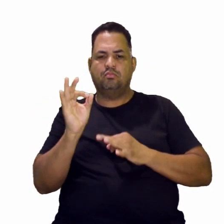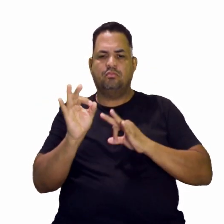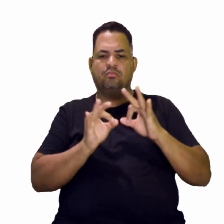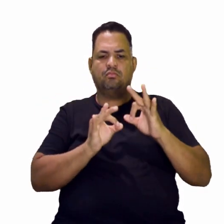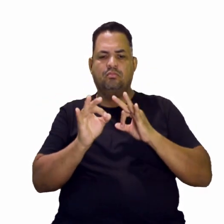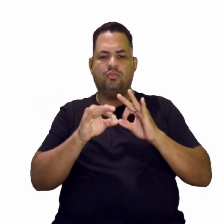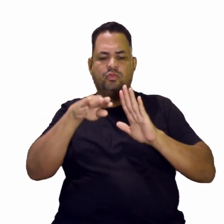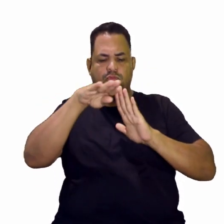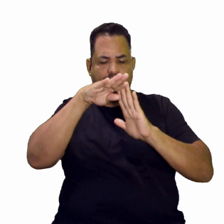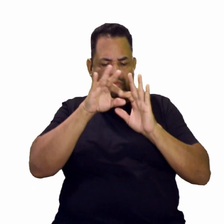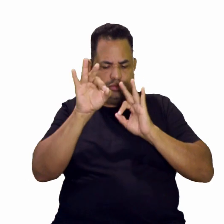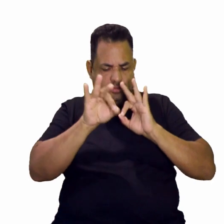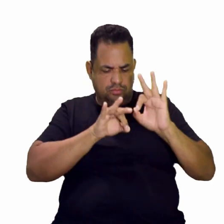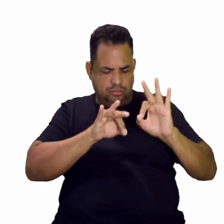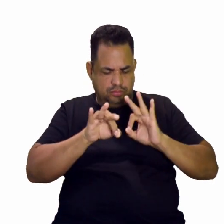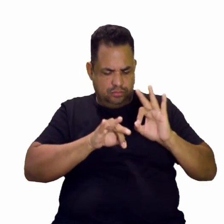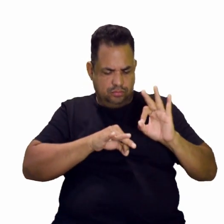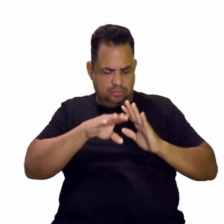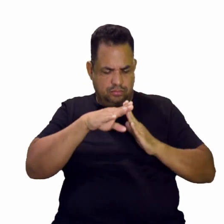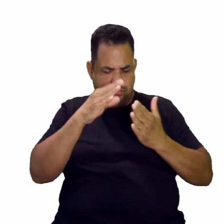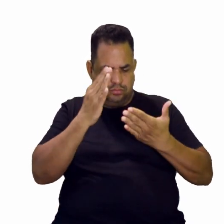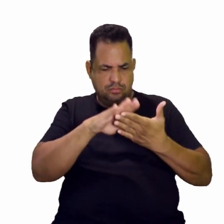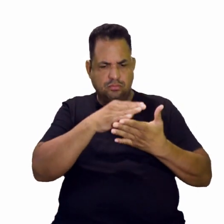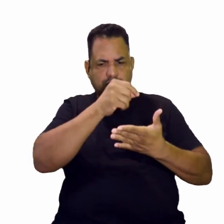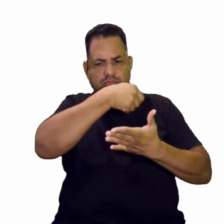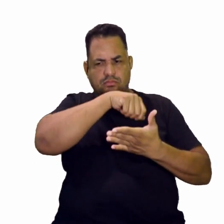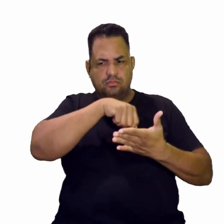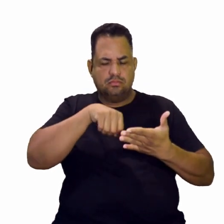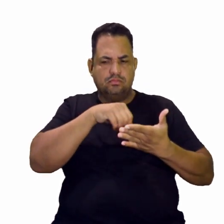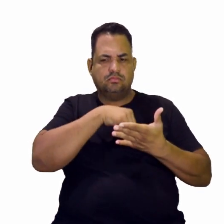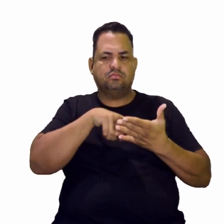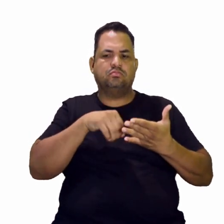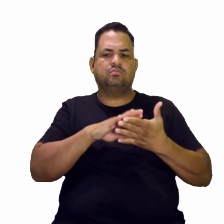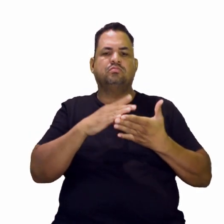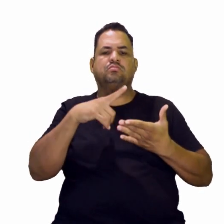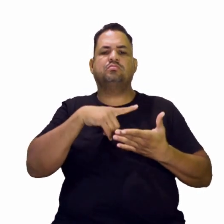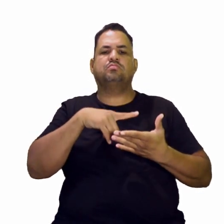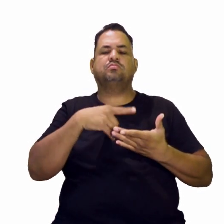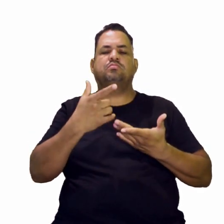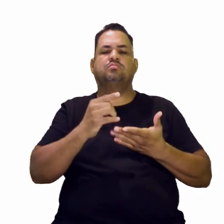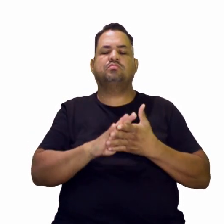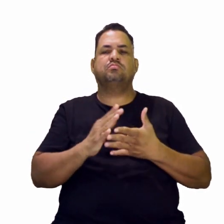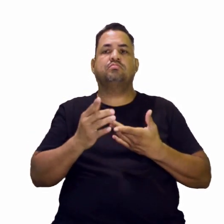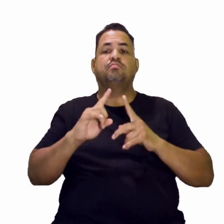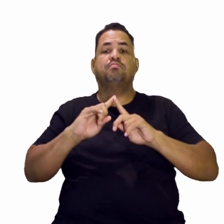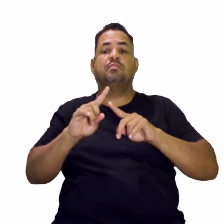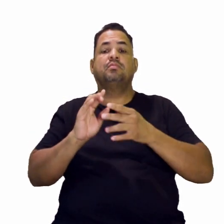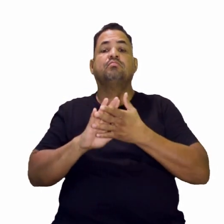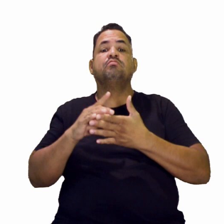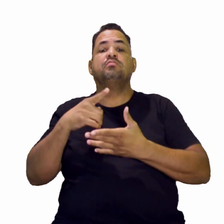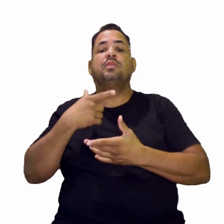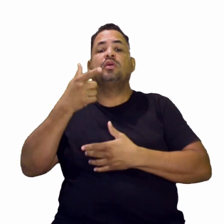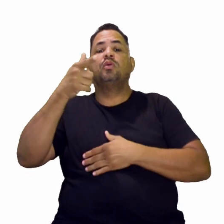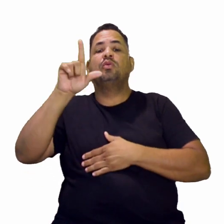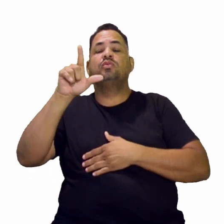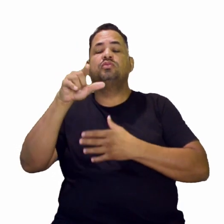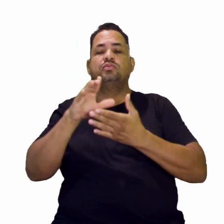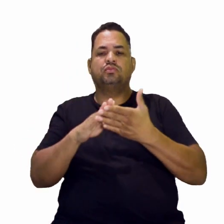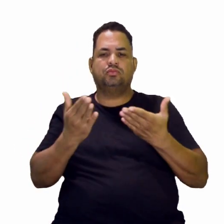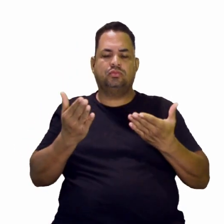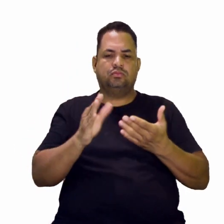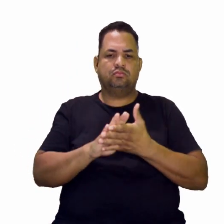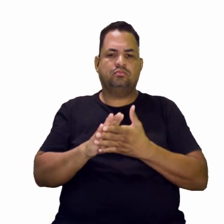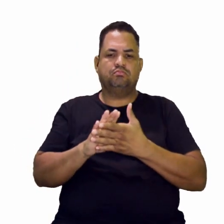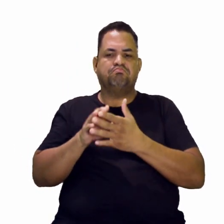foram descritos, né? Mas que ainda tem muitos outros milhões a serem descobertos. Tá bom? Inclusive,